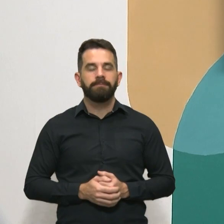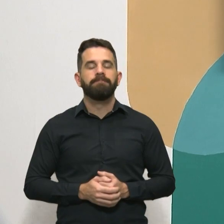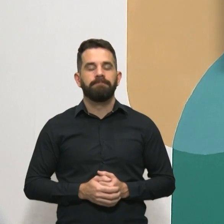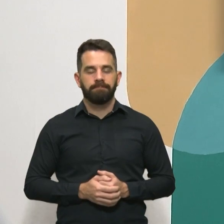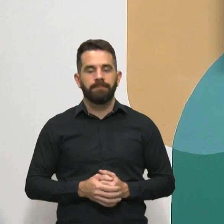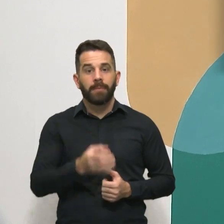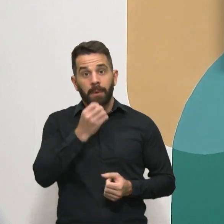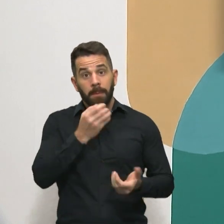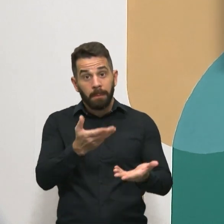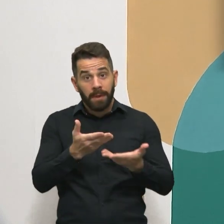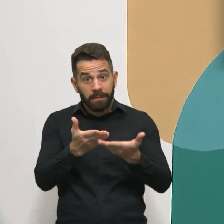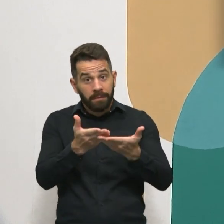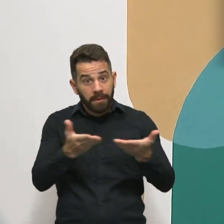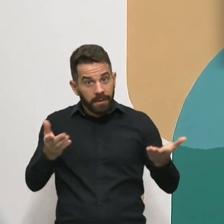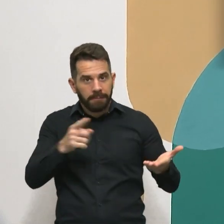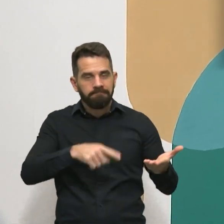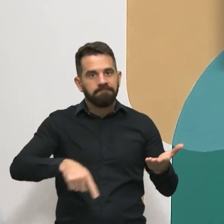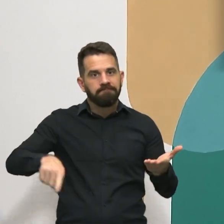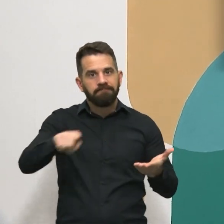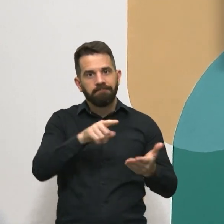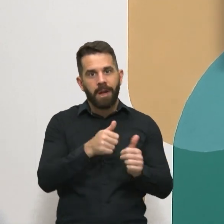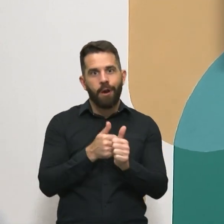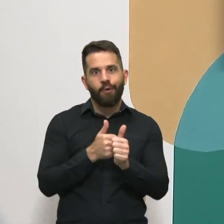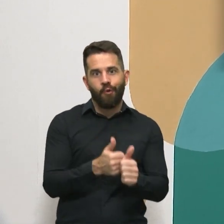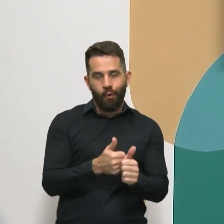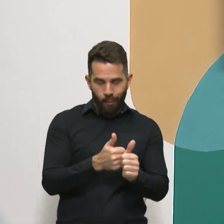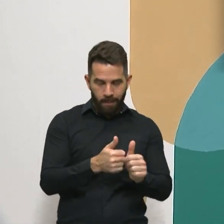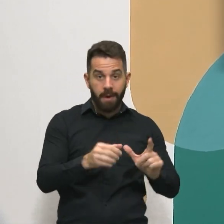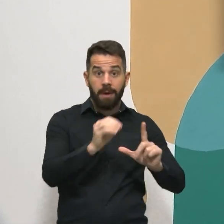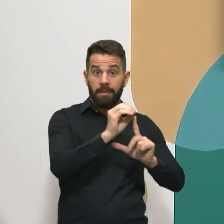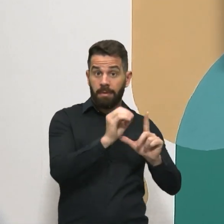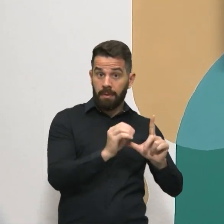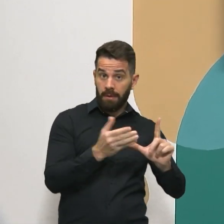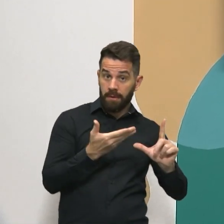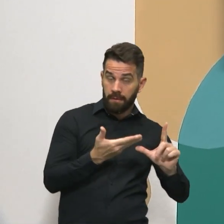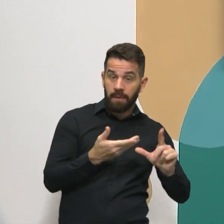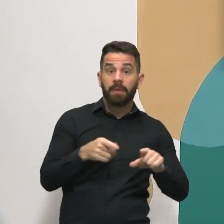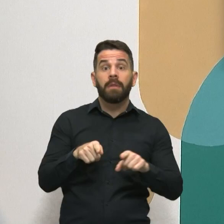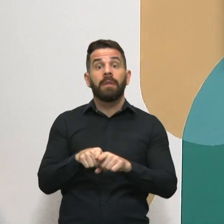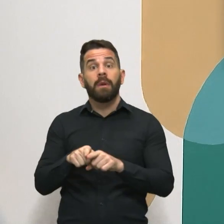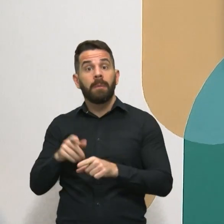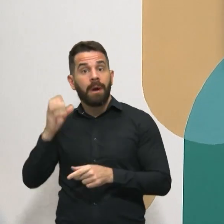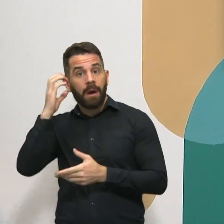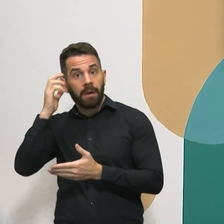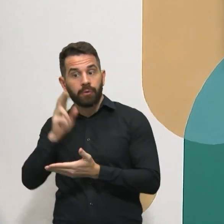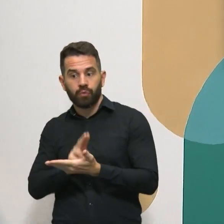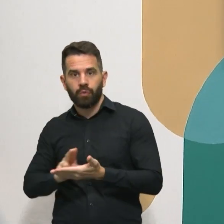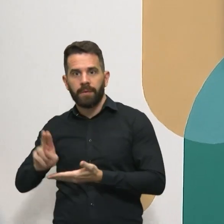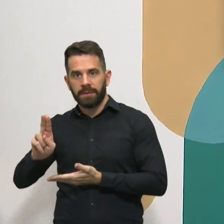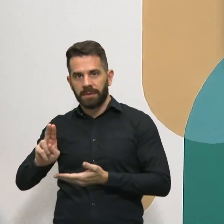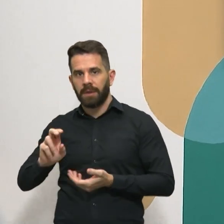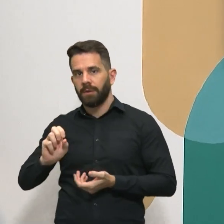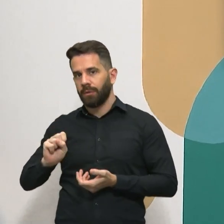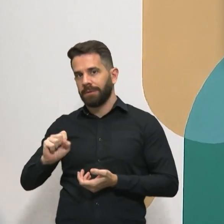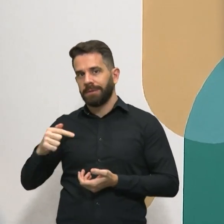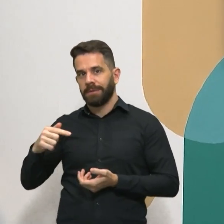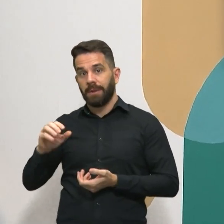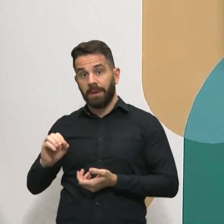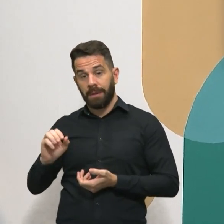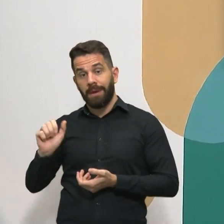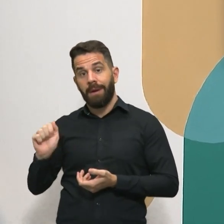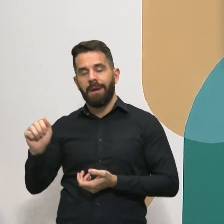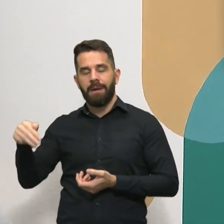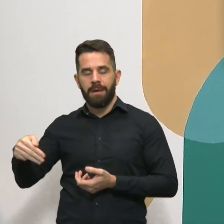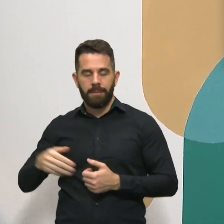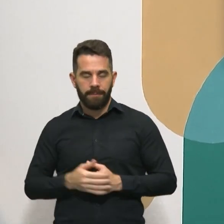Sejam muito bem-vindos vocês que nos acompanham aqui pela TV UFG e também pela Rádio Universitária 870 AM. Eu sou